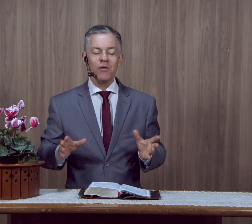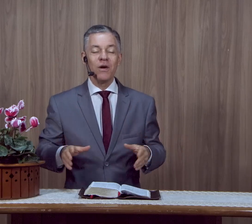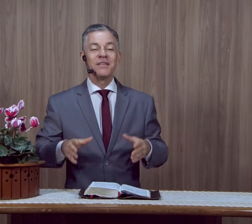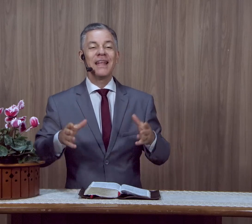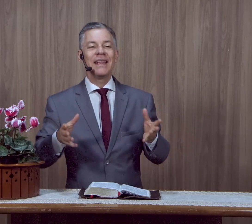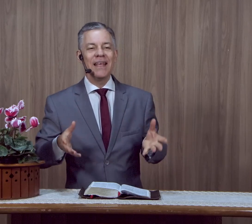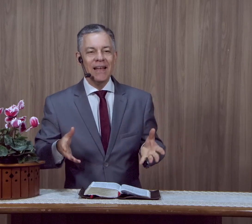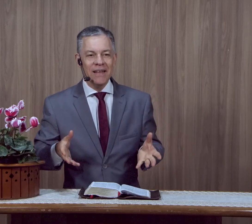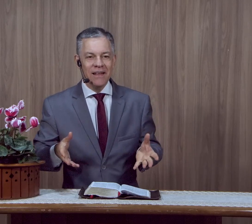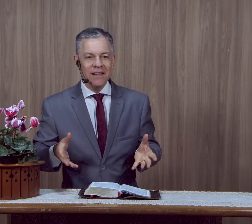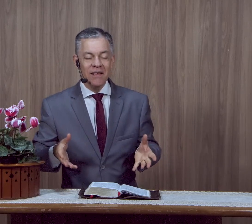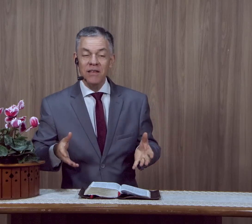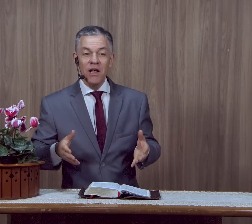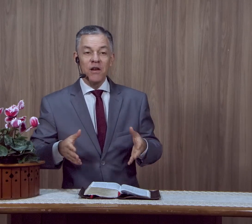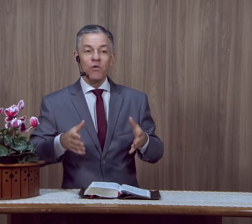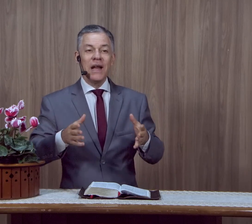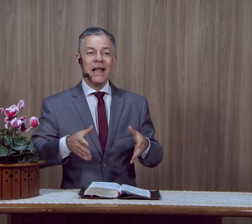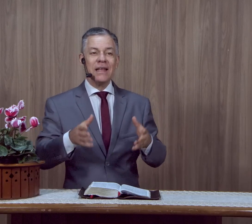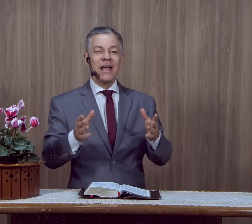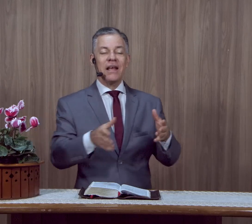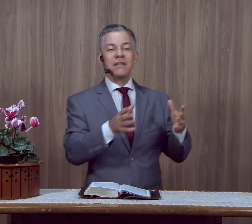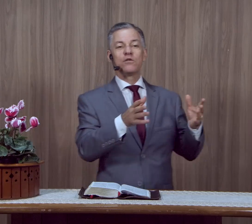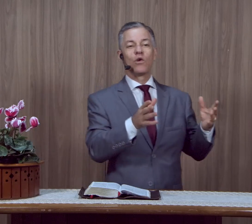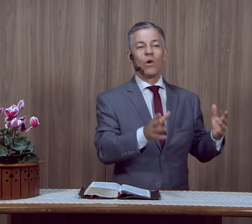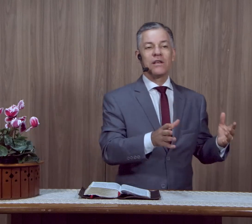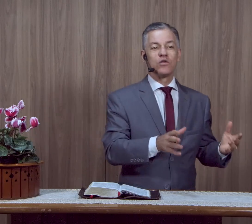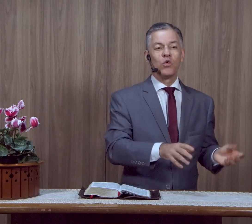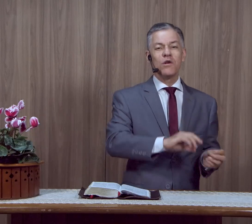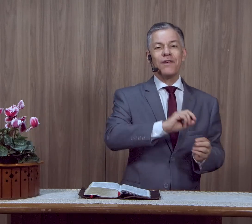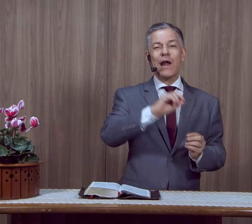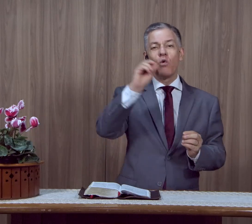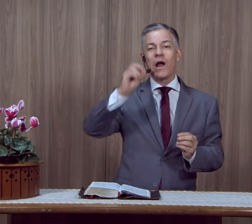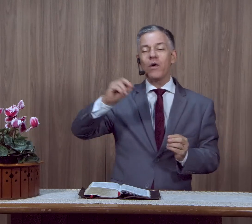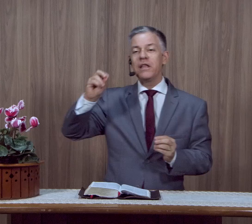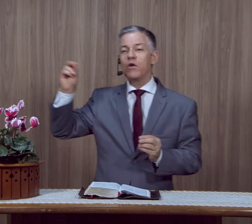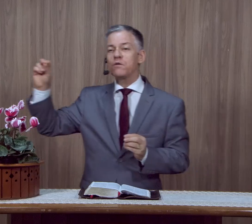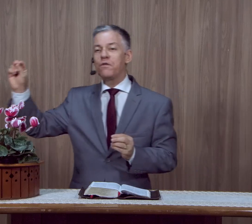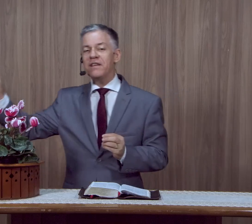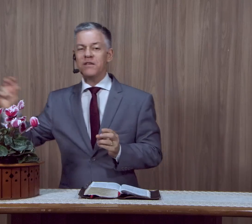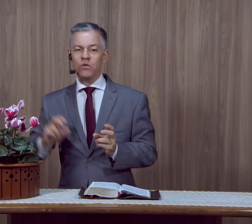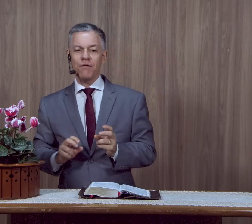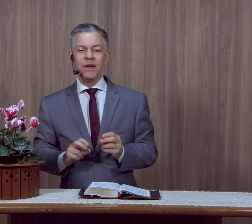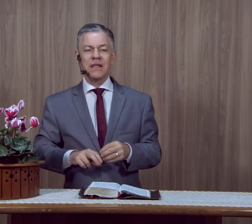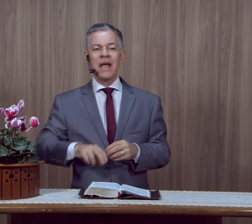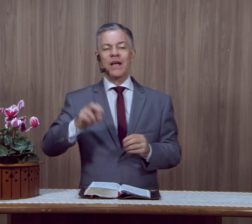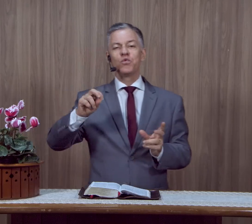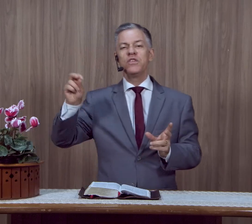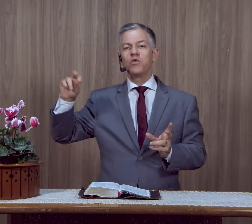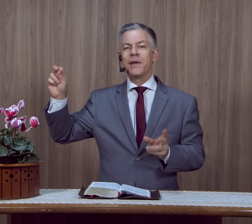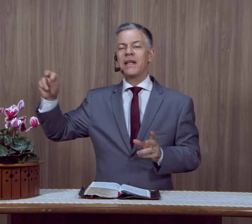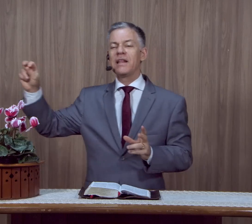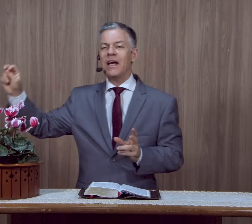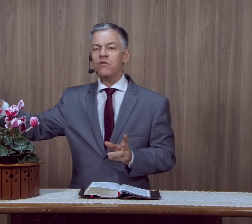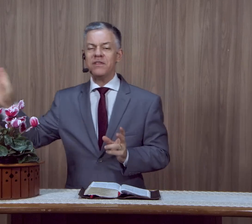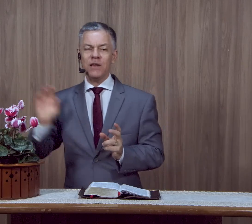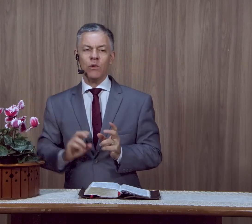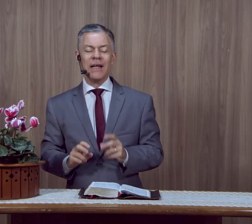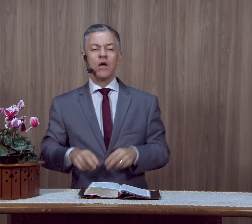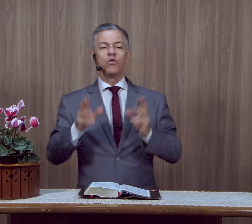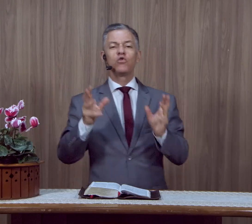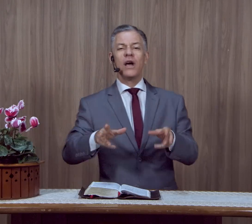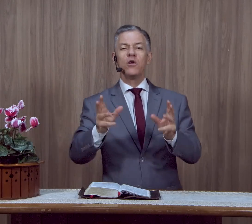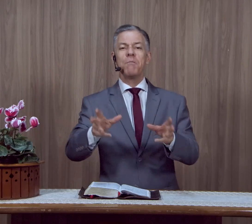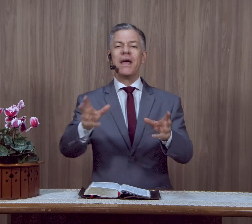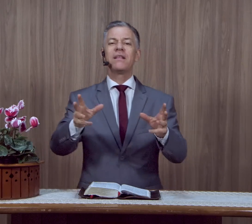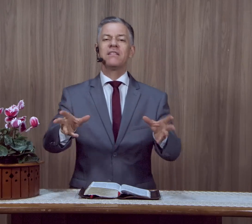pertence ao Senhor, isso é dele. No nada, essa escolha sua não vai anular o que Deus fez na sua vida, a sua instrumentalidade não vai ser